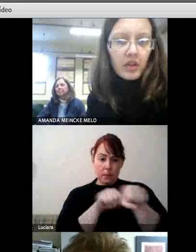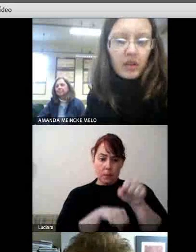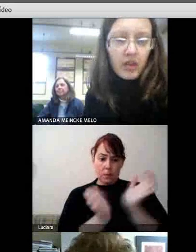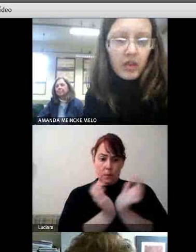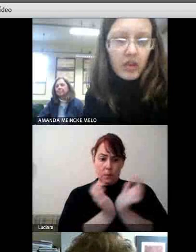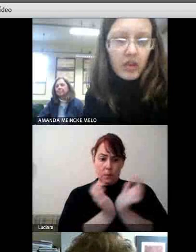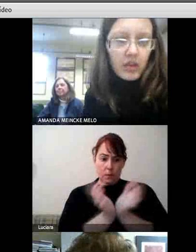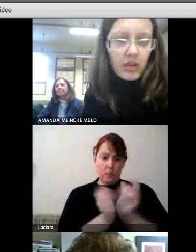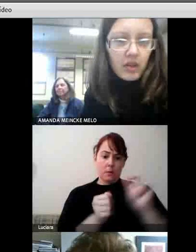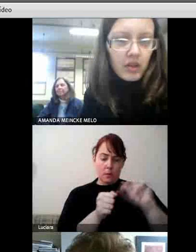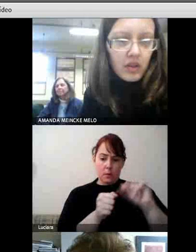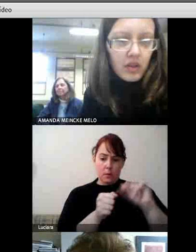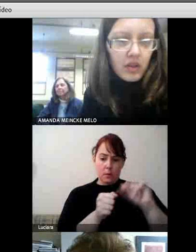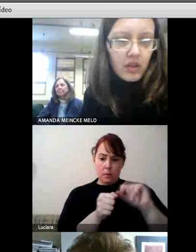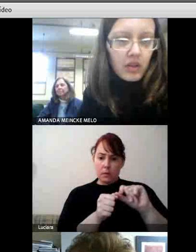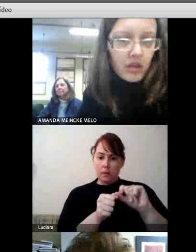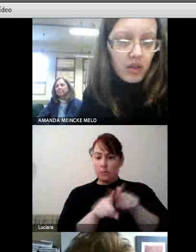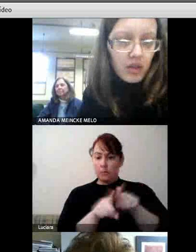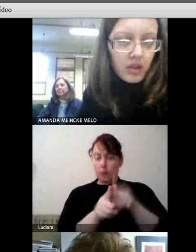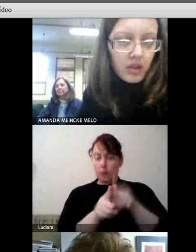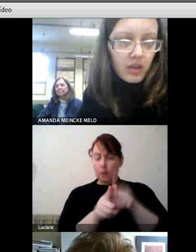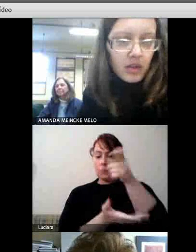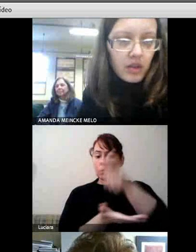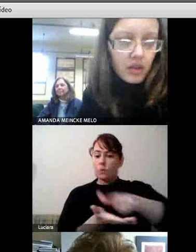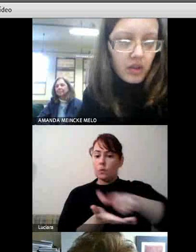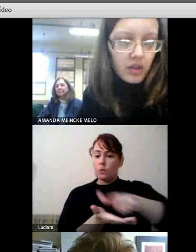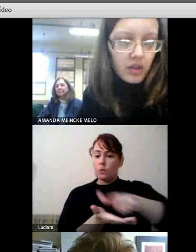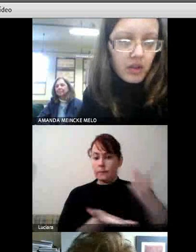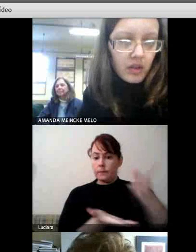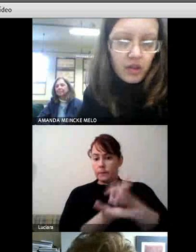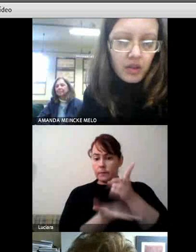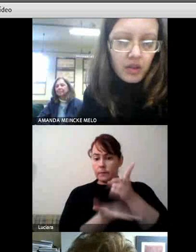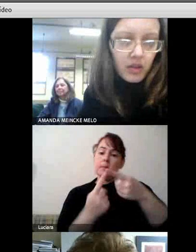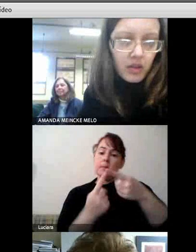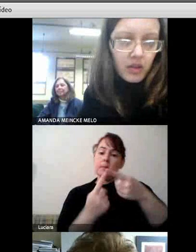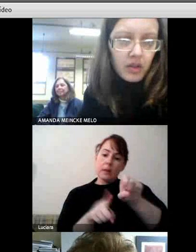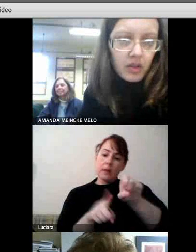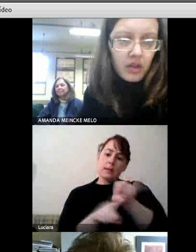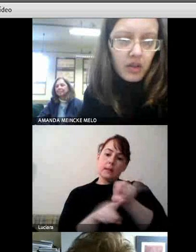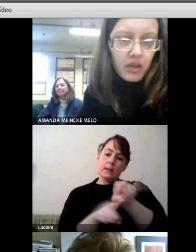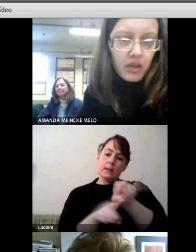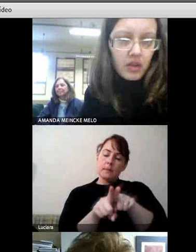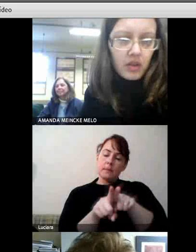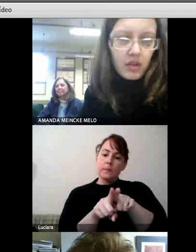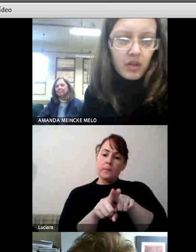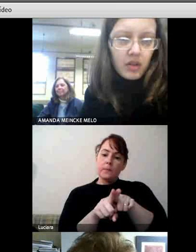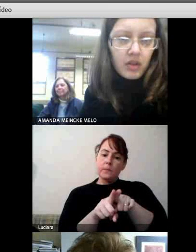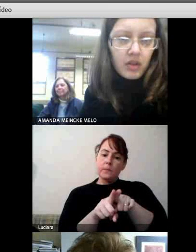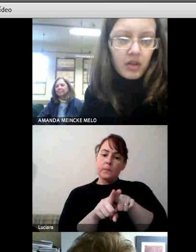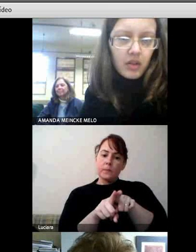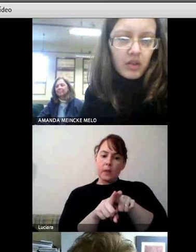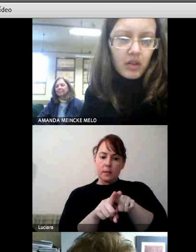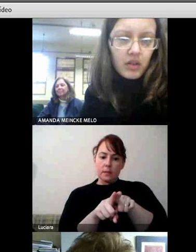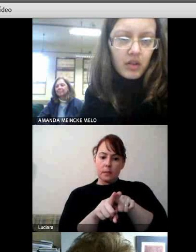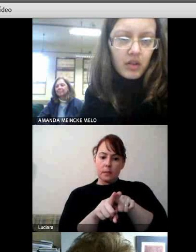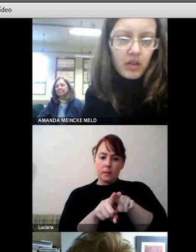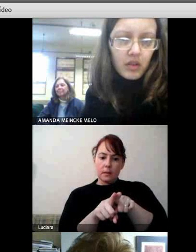aula? Entende? Plano de aula, o que, que é? É aceitar que a escola, uma turma de